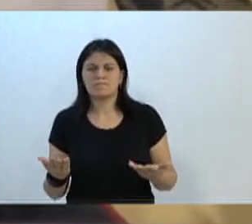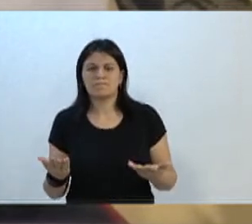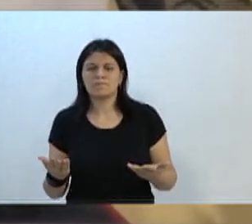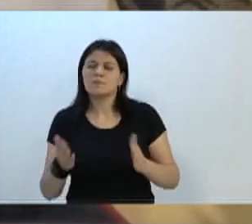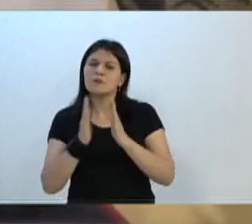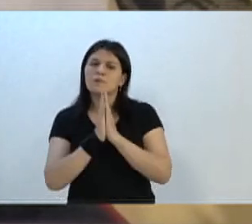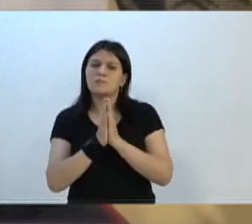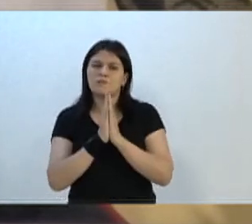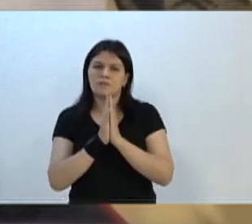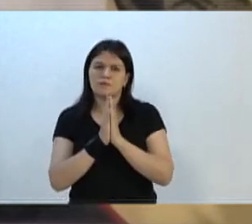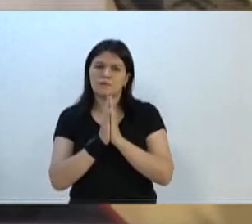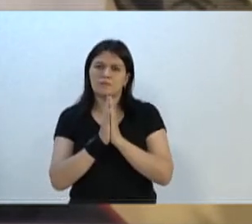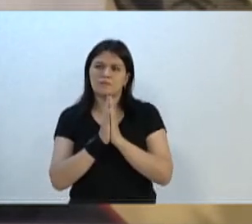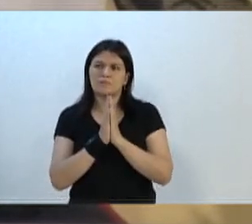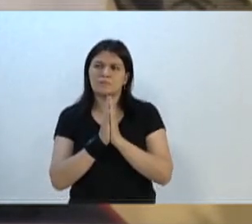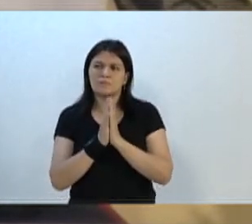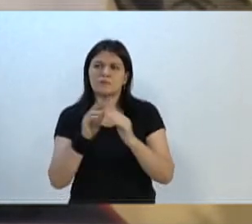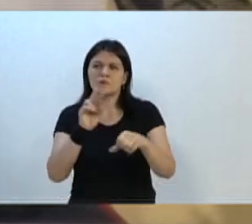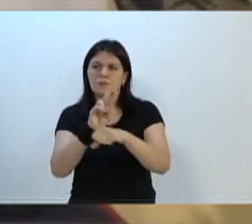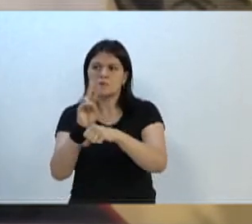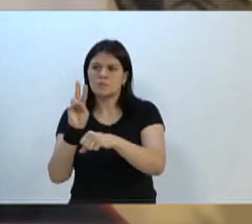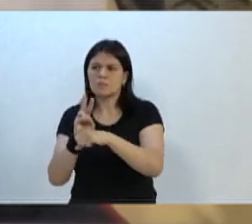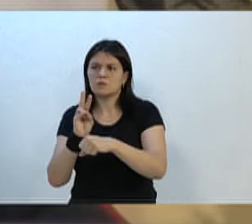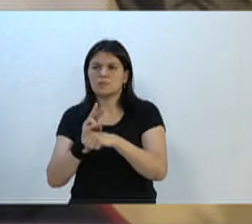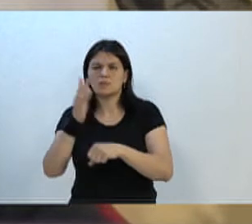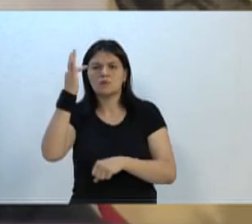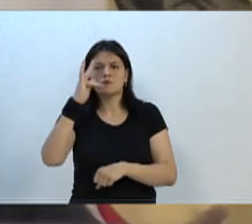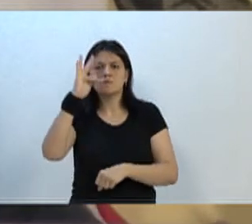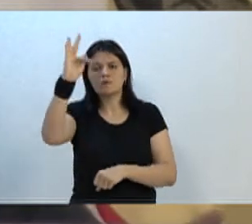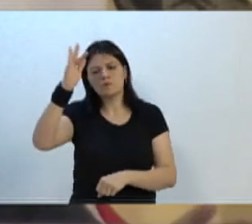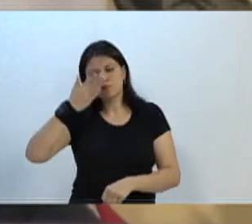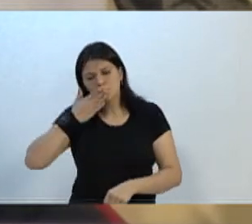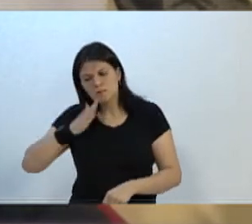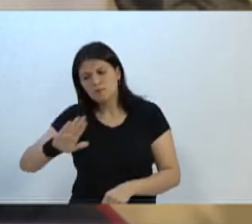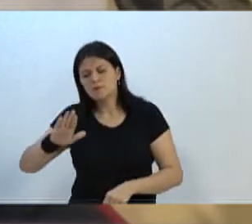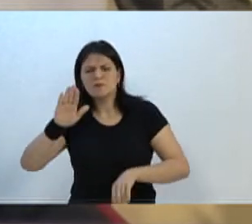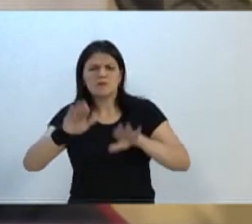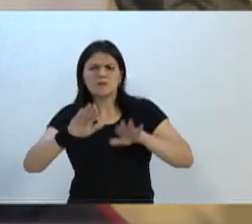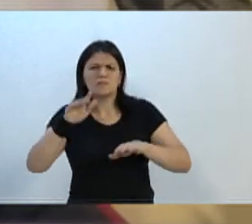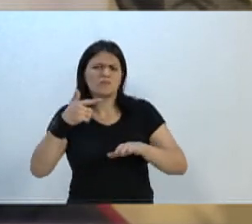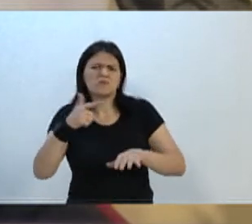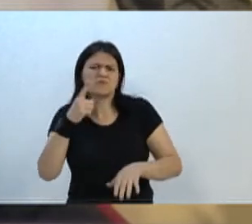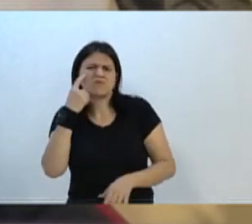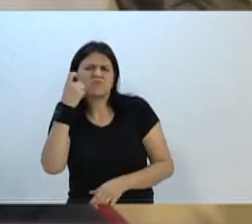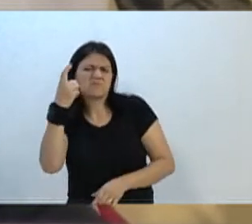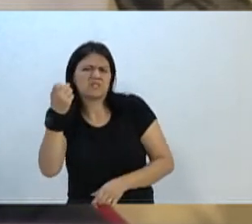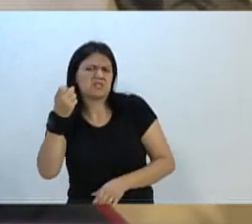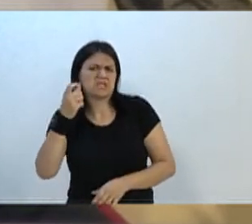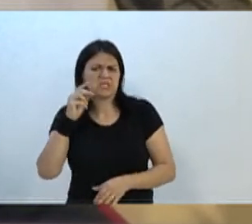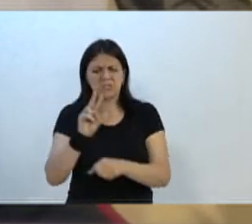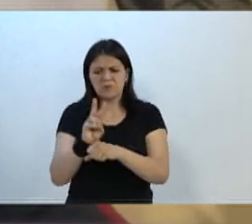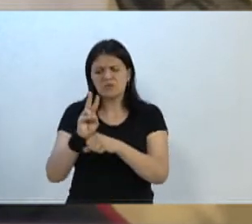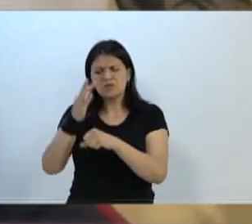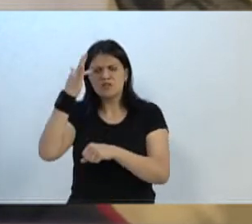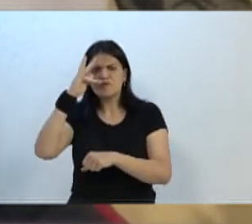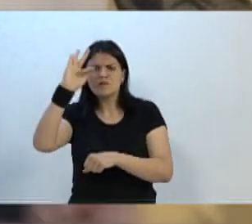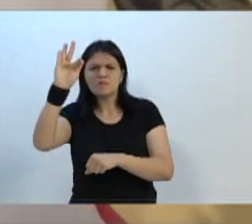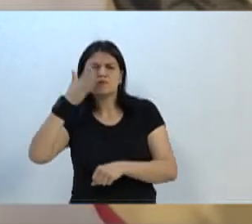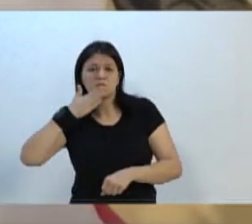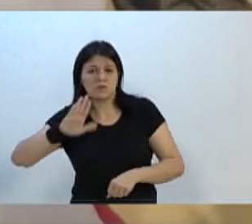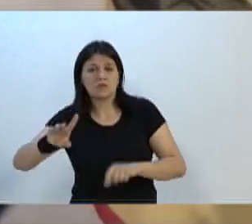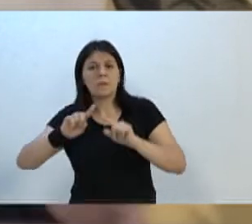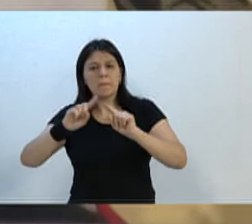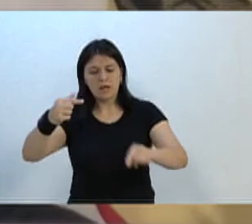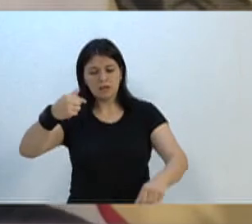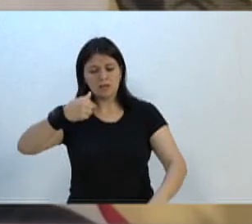por favor cuidem do futuro das Crianças talvez uns não tenham muito interesse em cuidar do futuro das Crianças mas